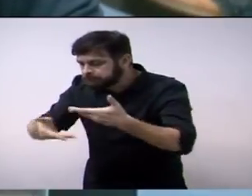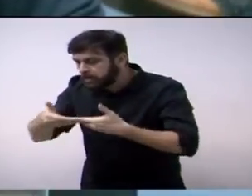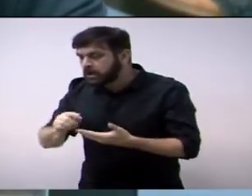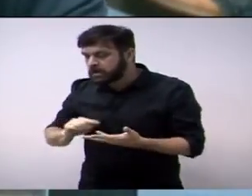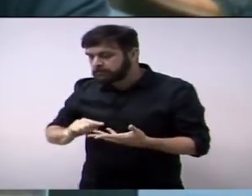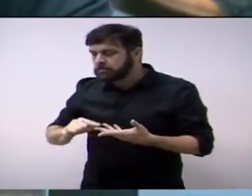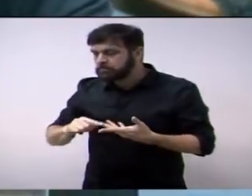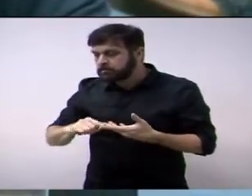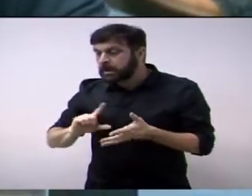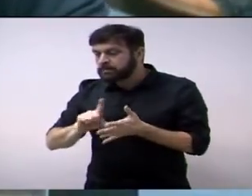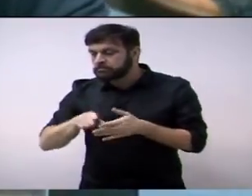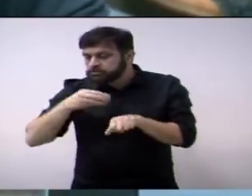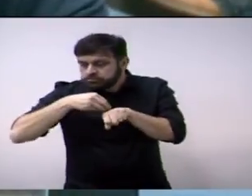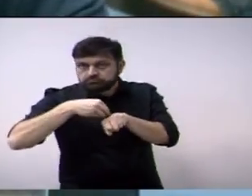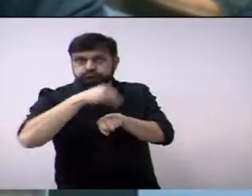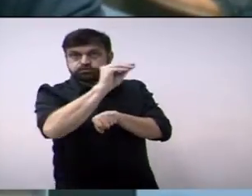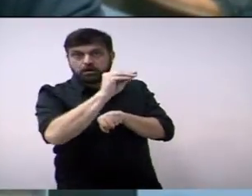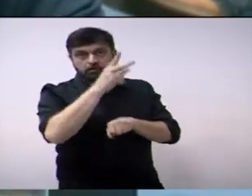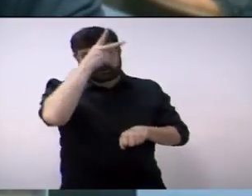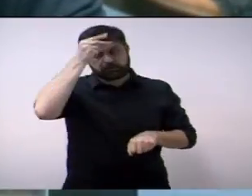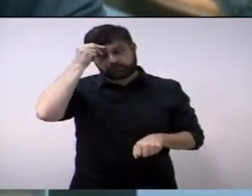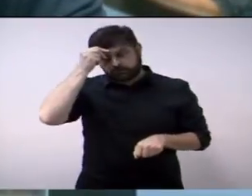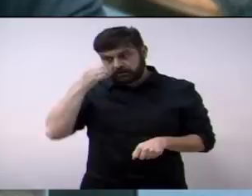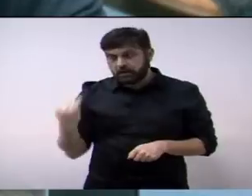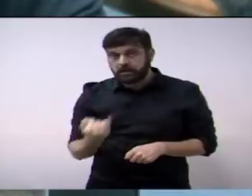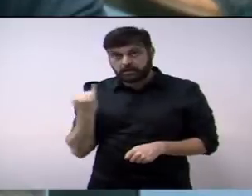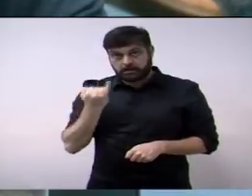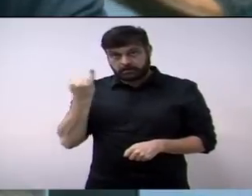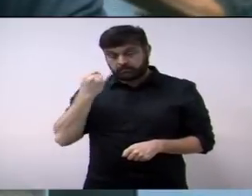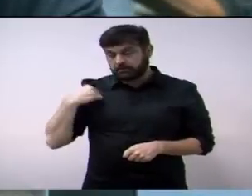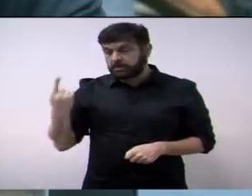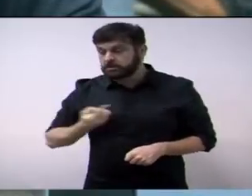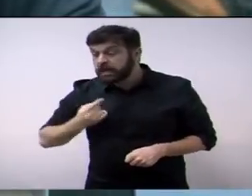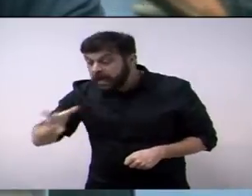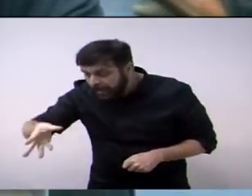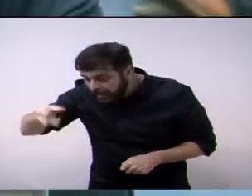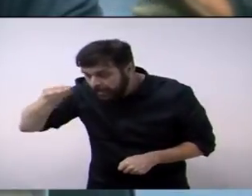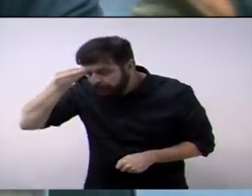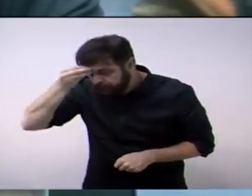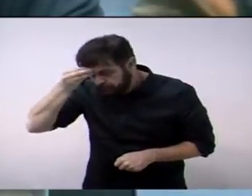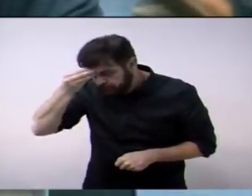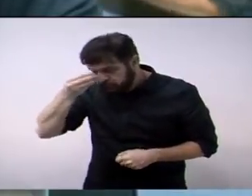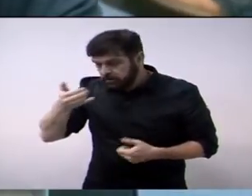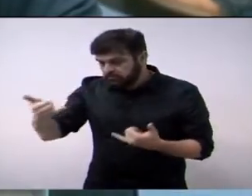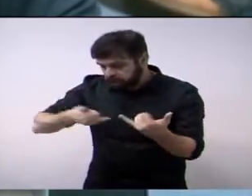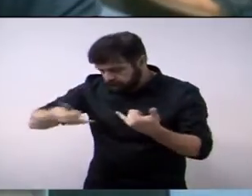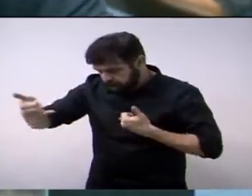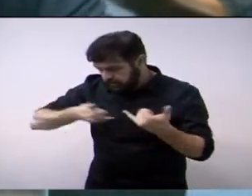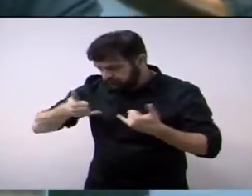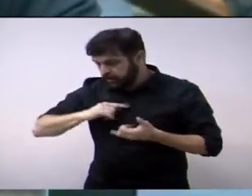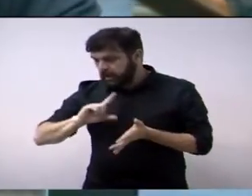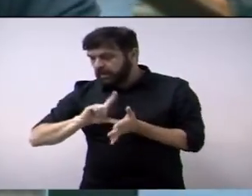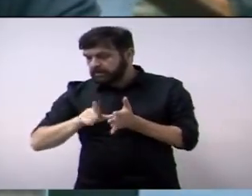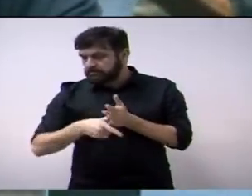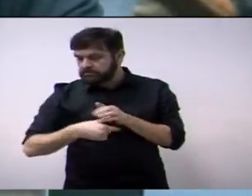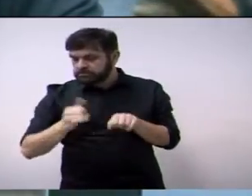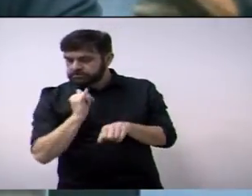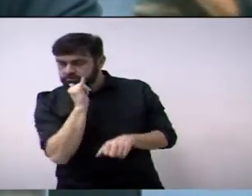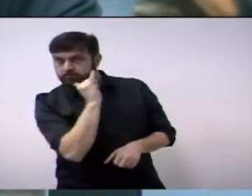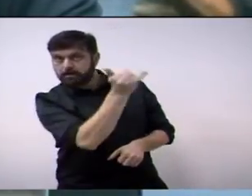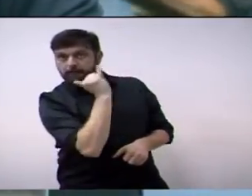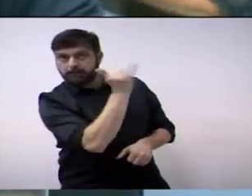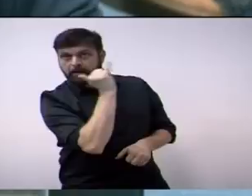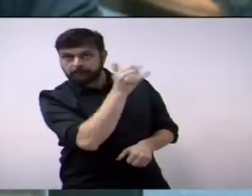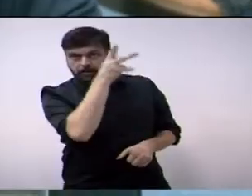apontamentos, críticas construtivas são sempre válidas para que um governo ele ande bem, em parceria, né,